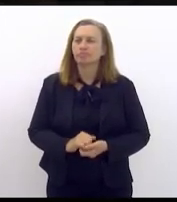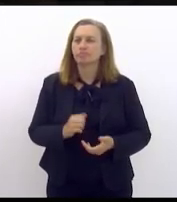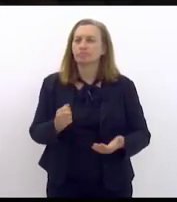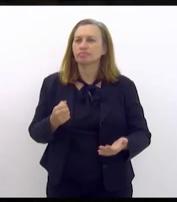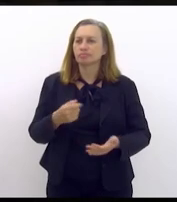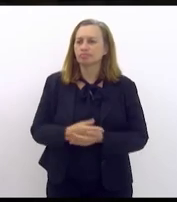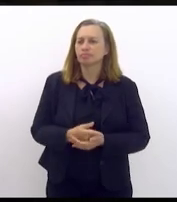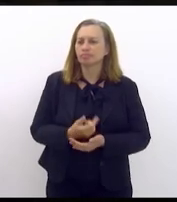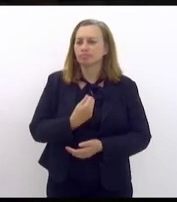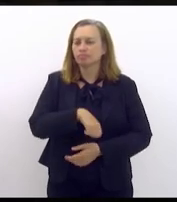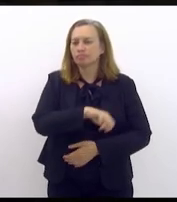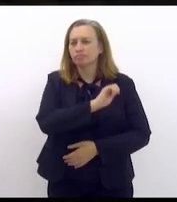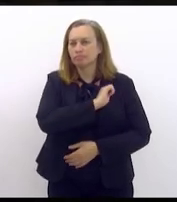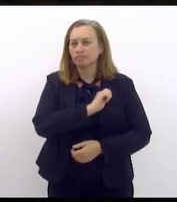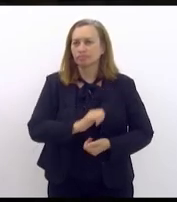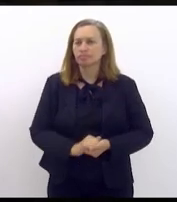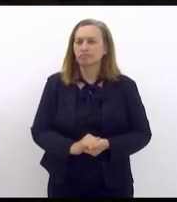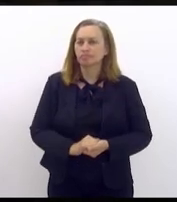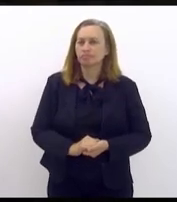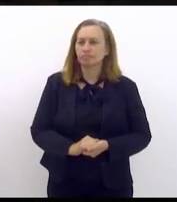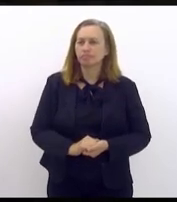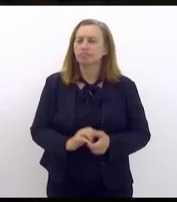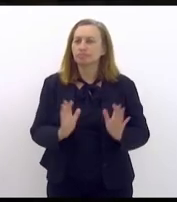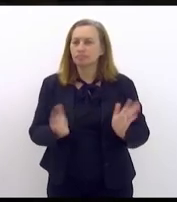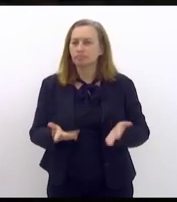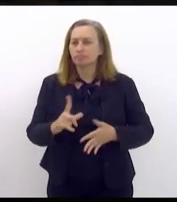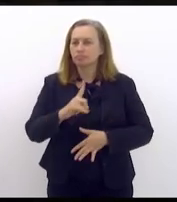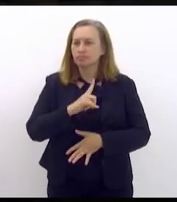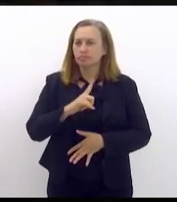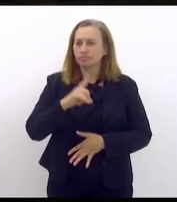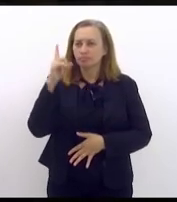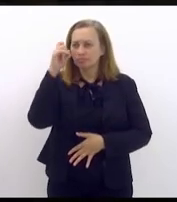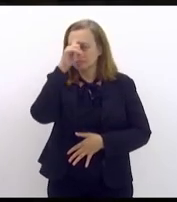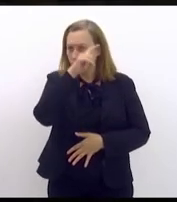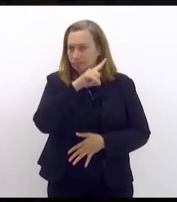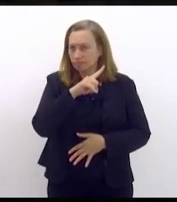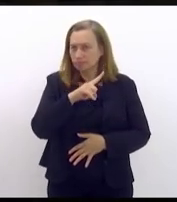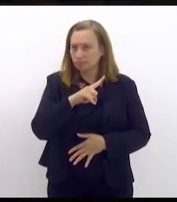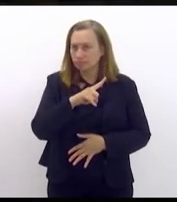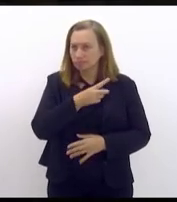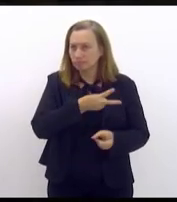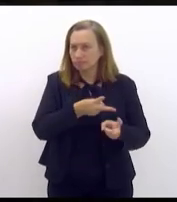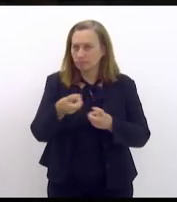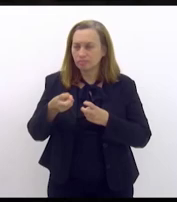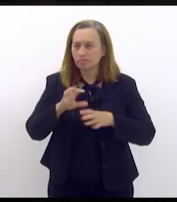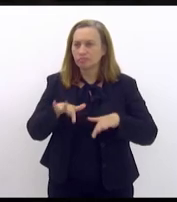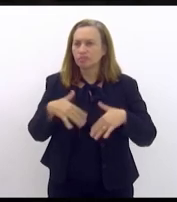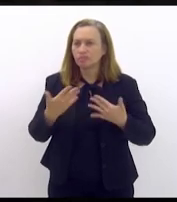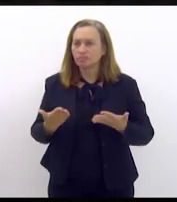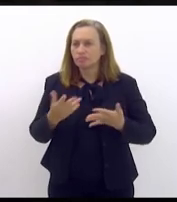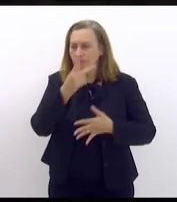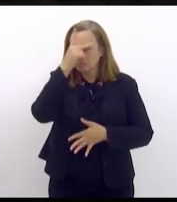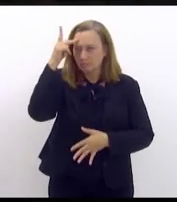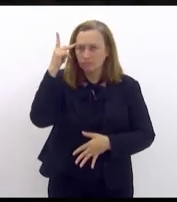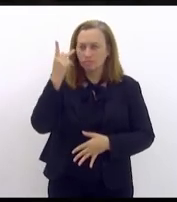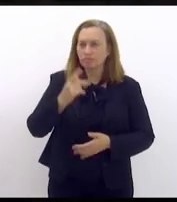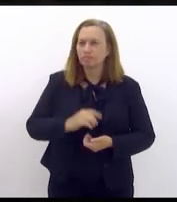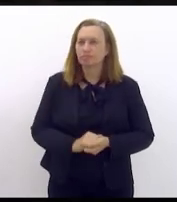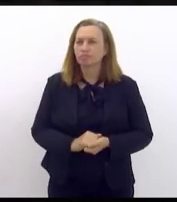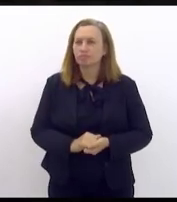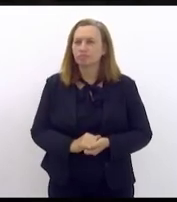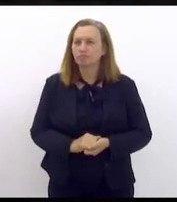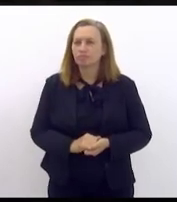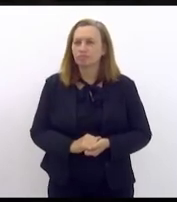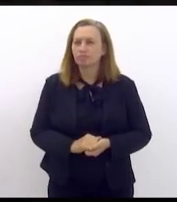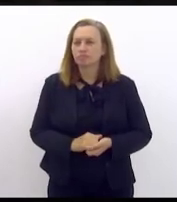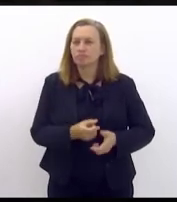sem contrapartidas. Fato é que hoje nós temos dificuldade de detectar quais são as pessoas jurídicas que devem